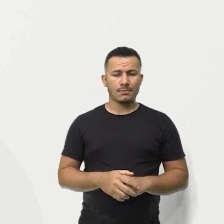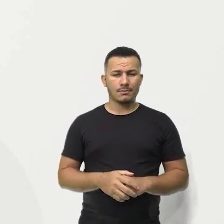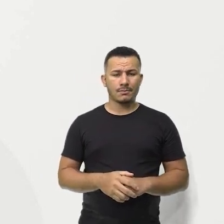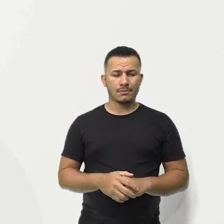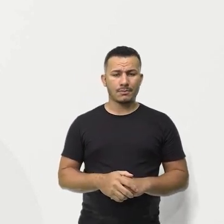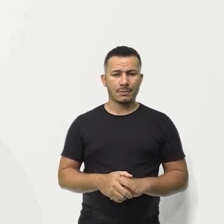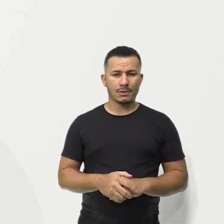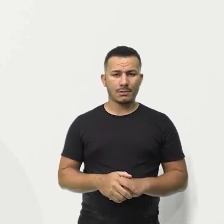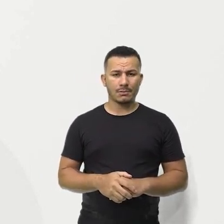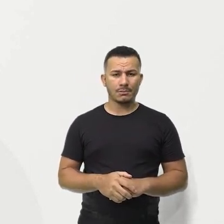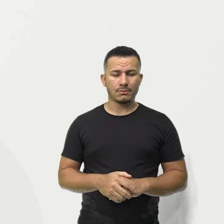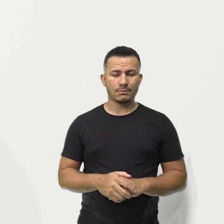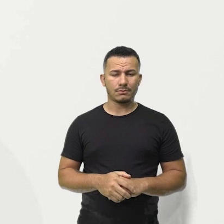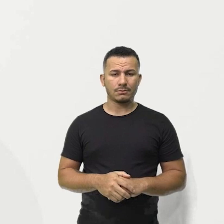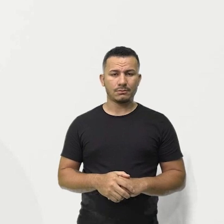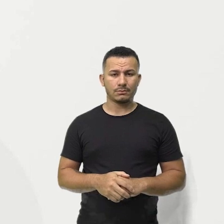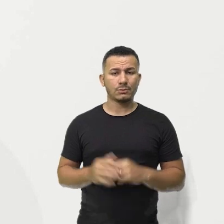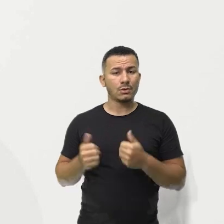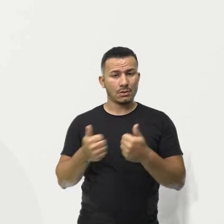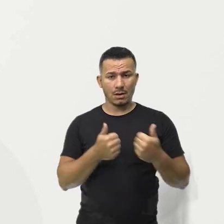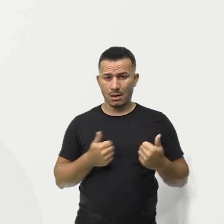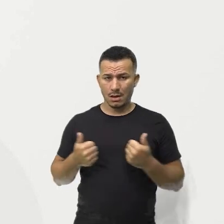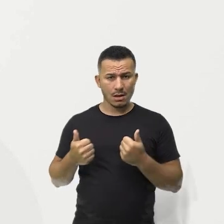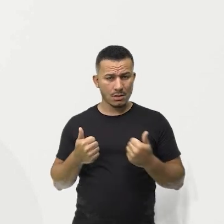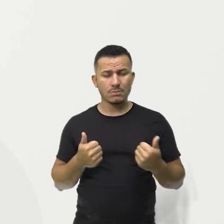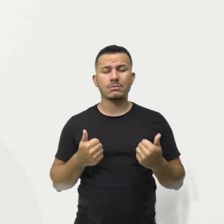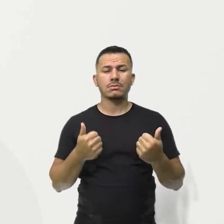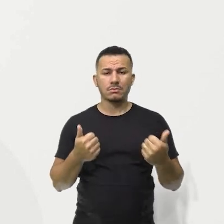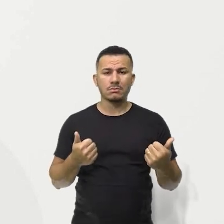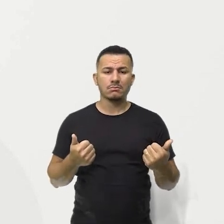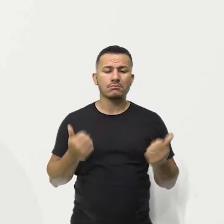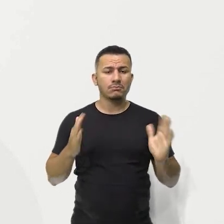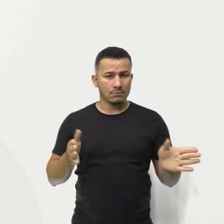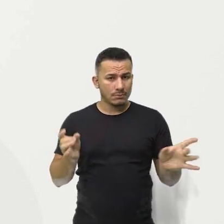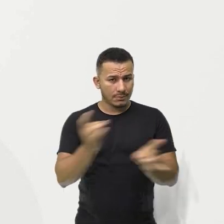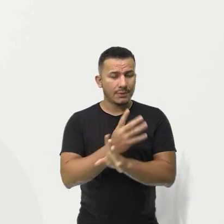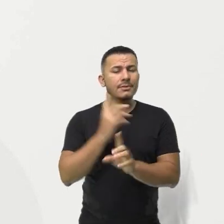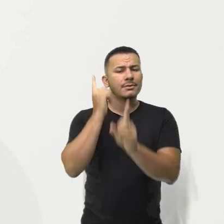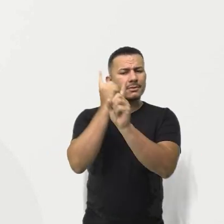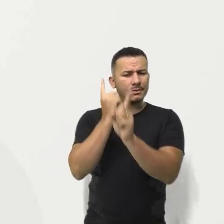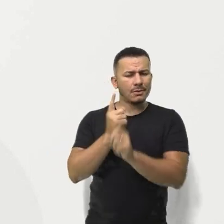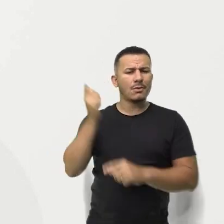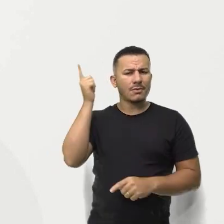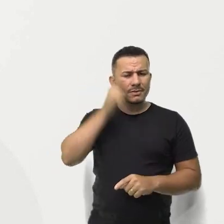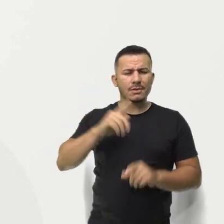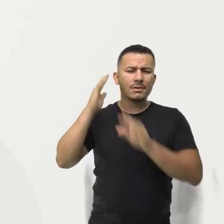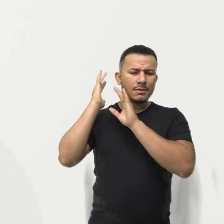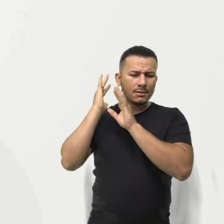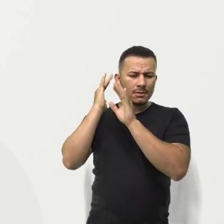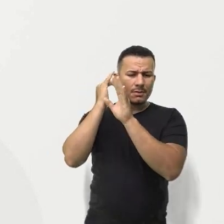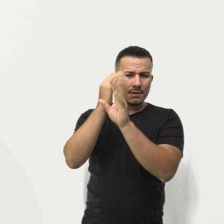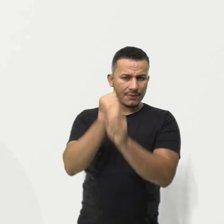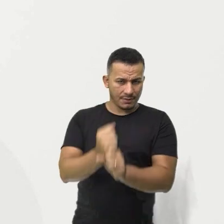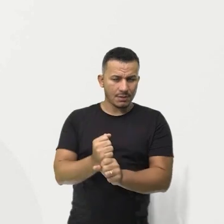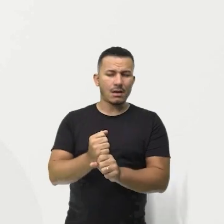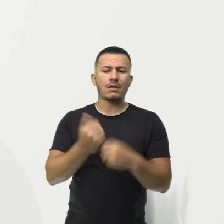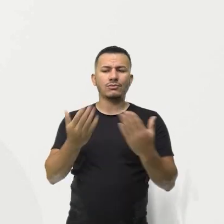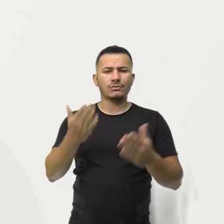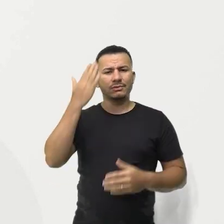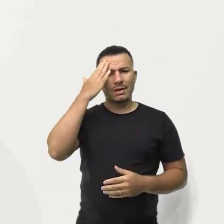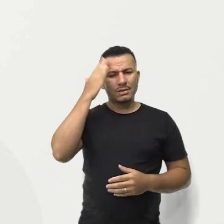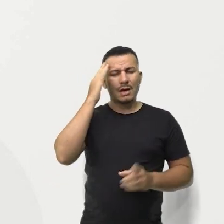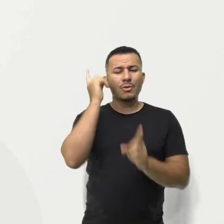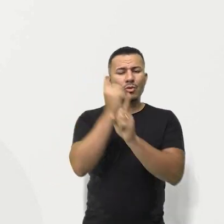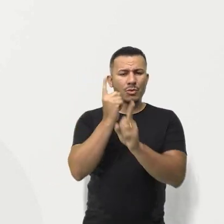os pontos. 3 e o y é 1. Beleza? Bom, feito isso, a gente